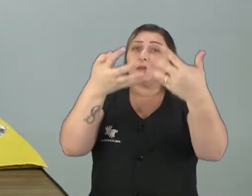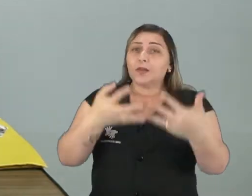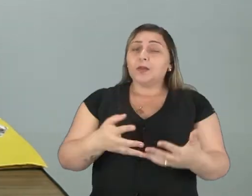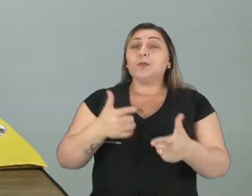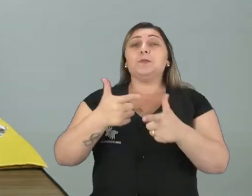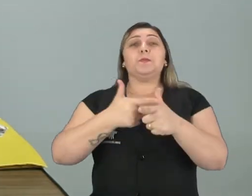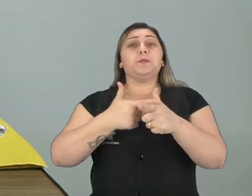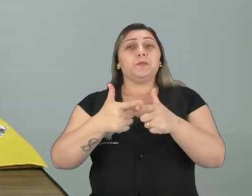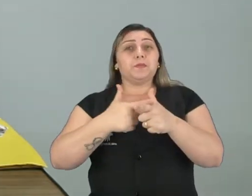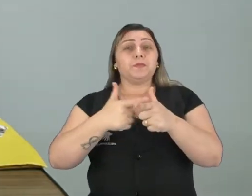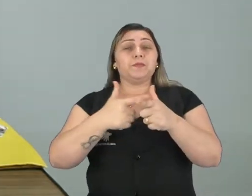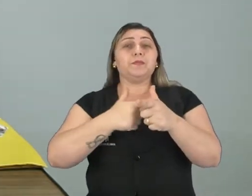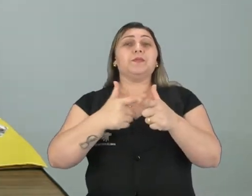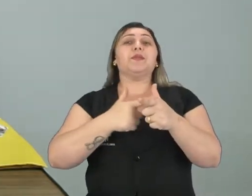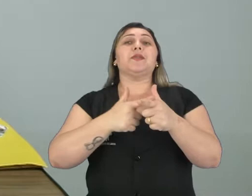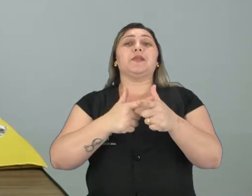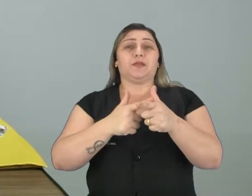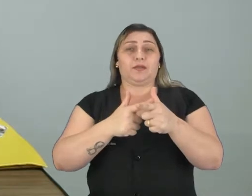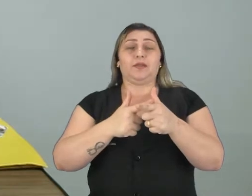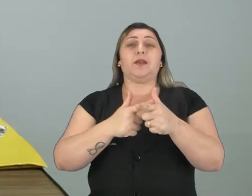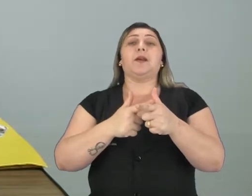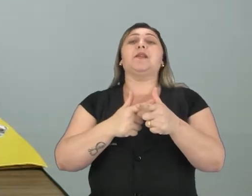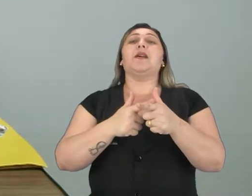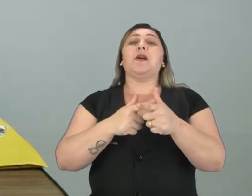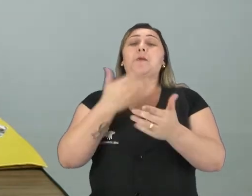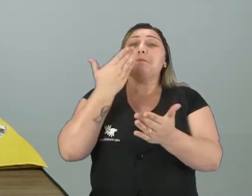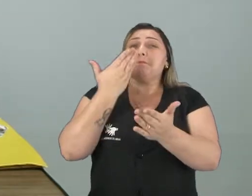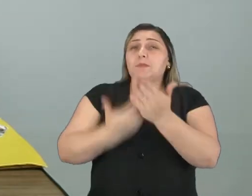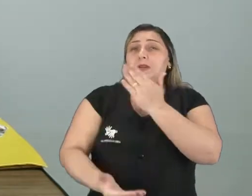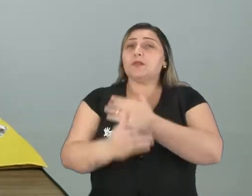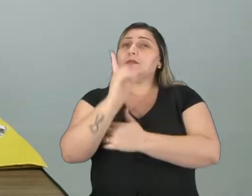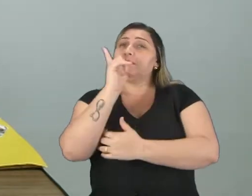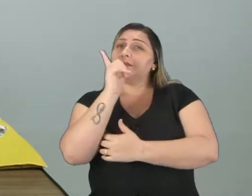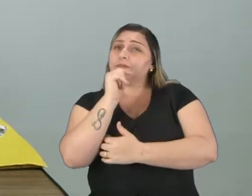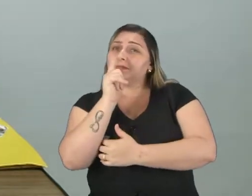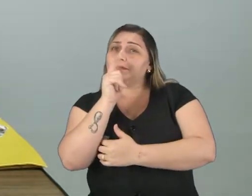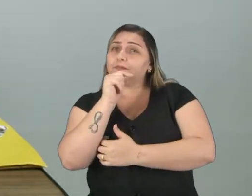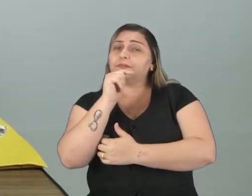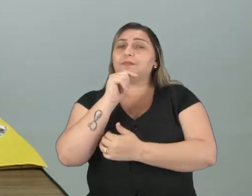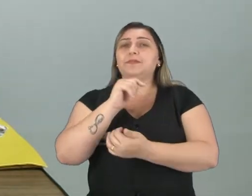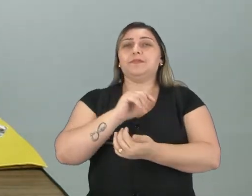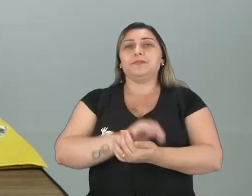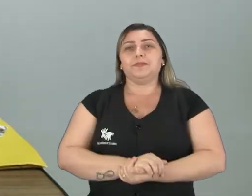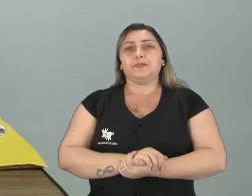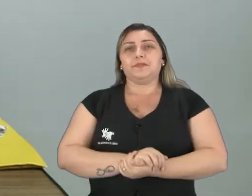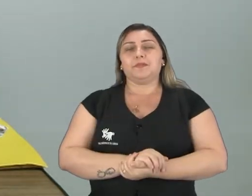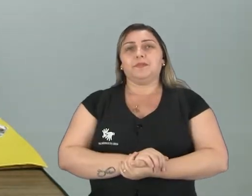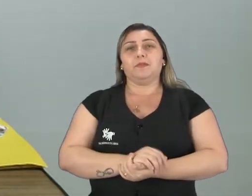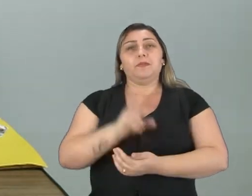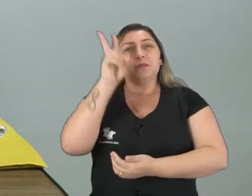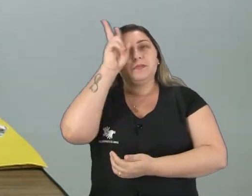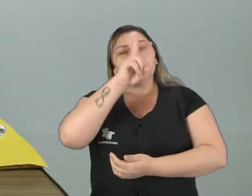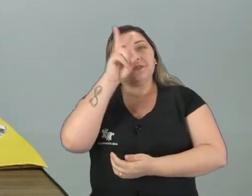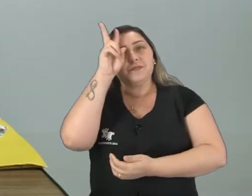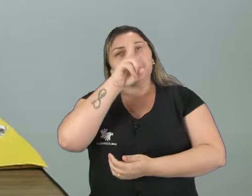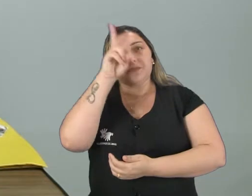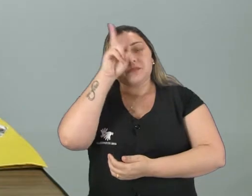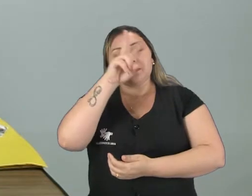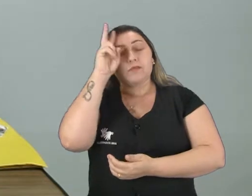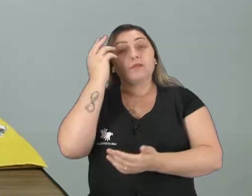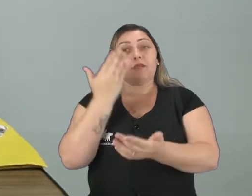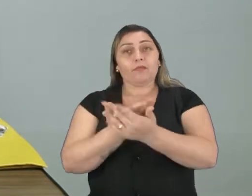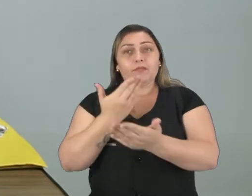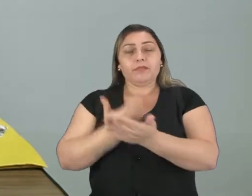o problema ambiental relacionado ao desperdício da água. Lembra que na